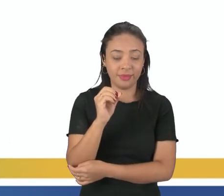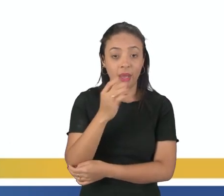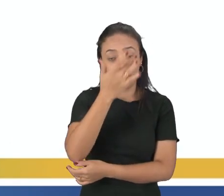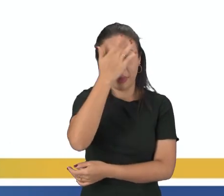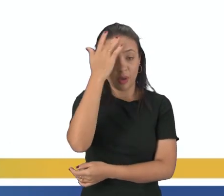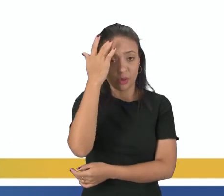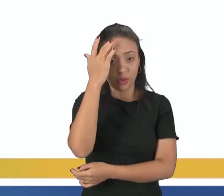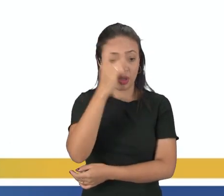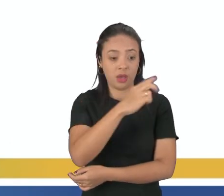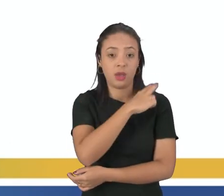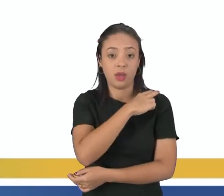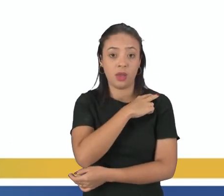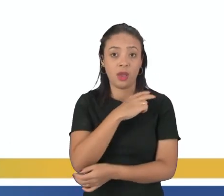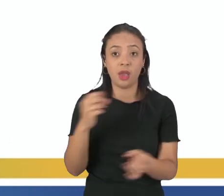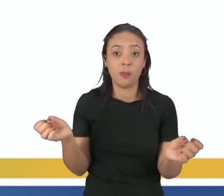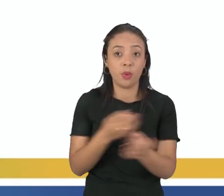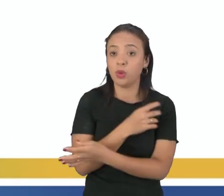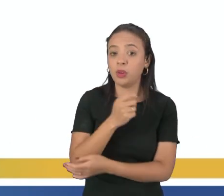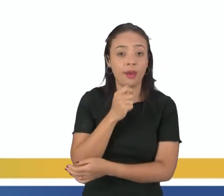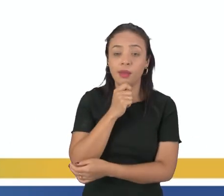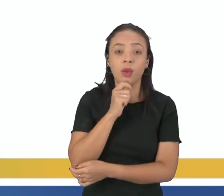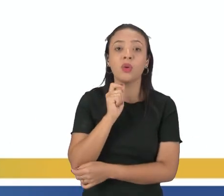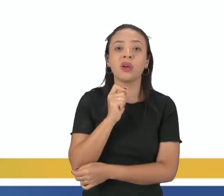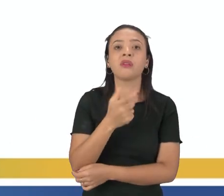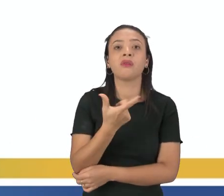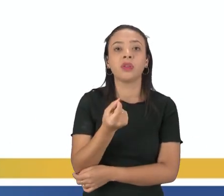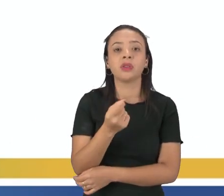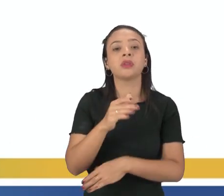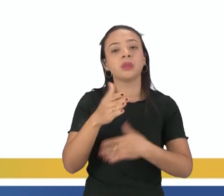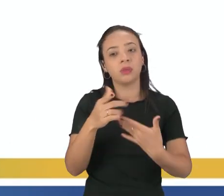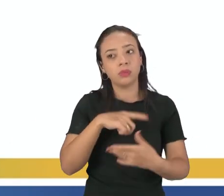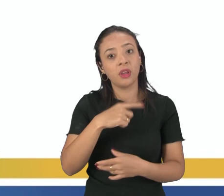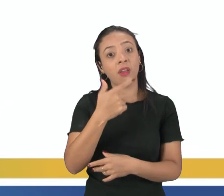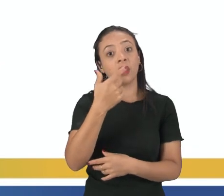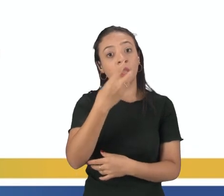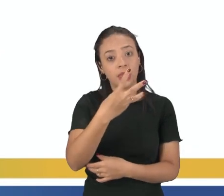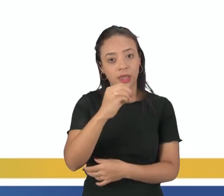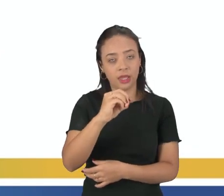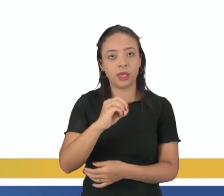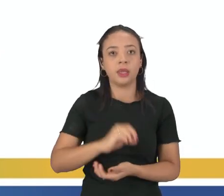que têm o ensino médio incompleto são 20. Então, eu tenho um total de 30 jogadores.